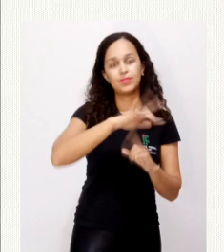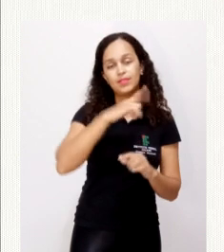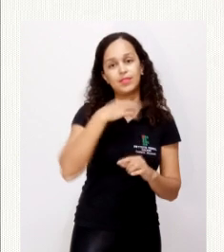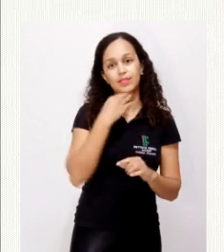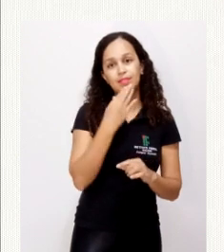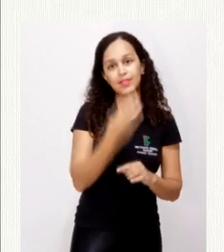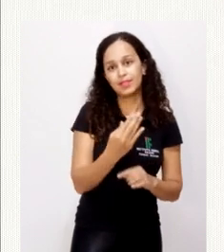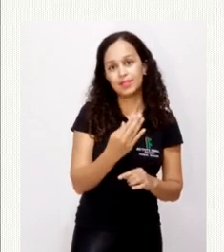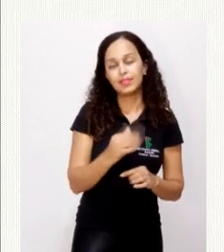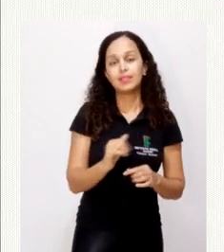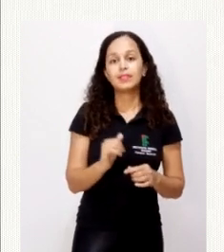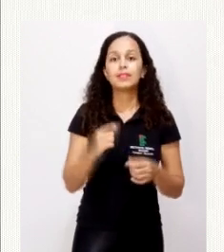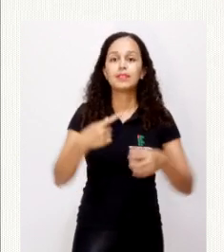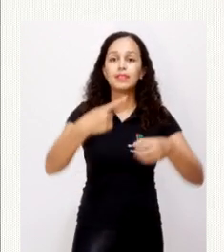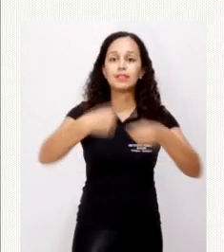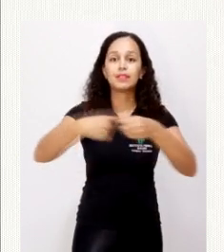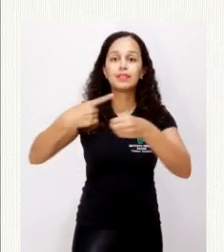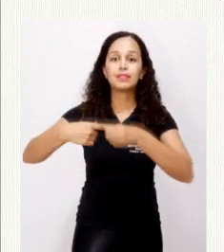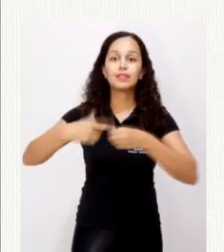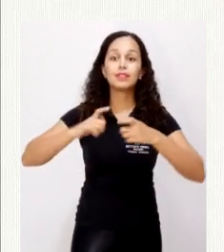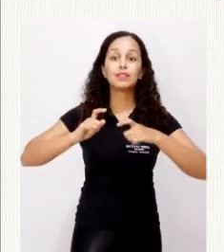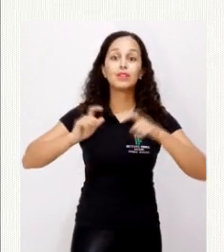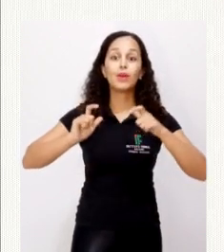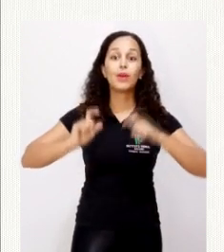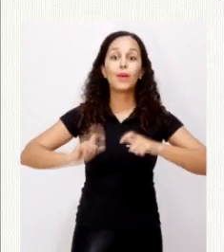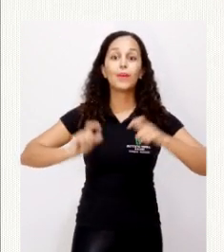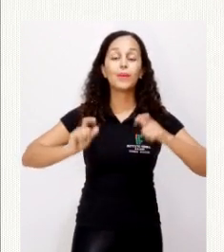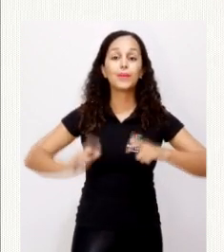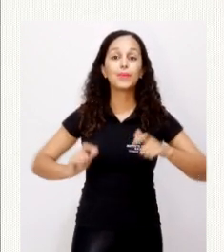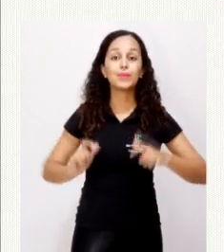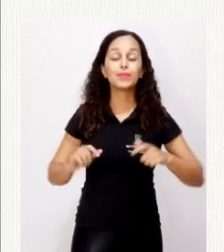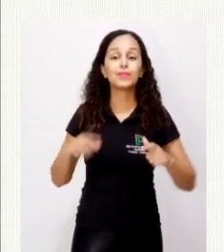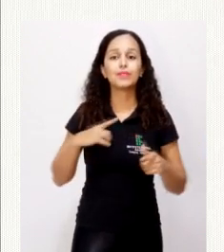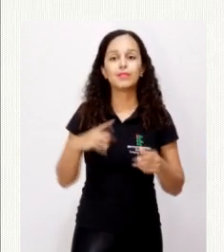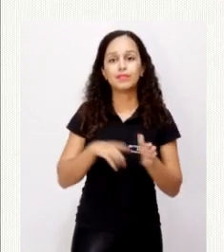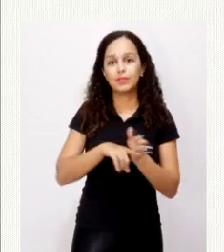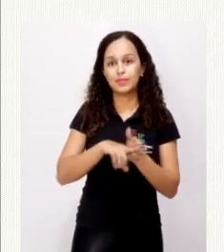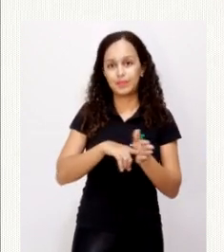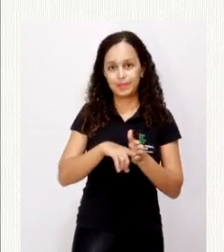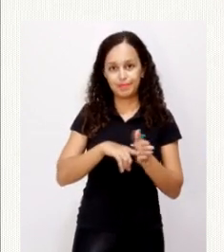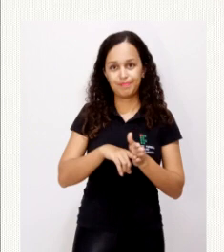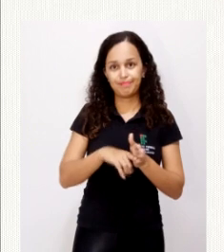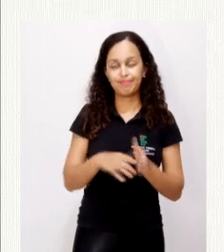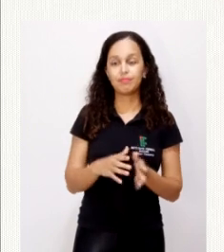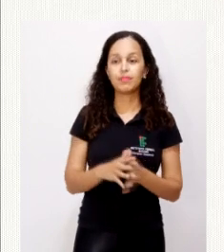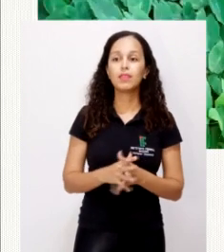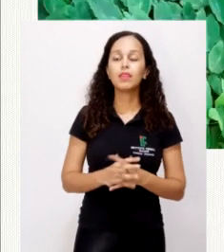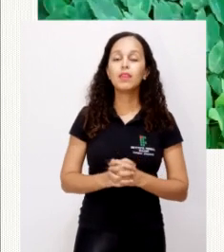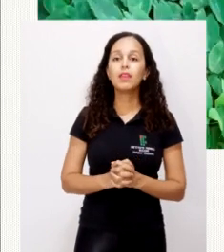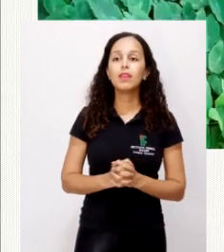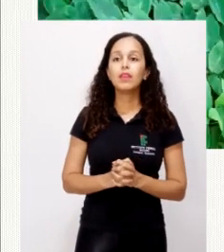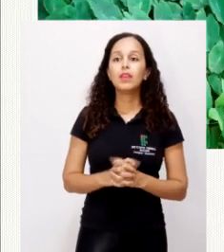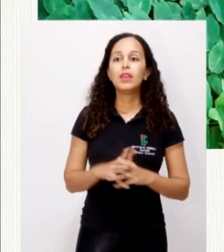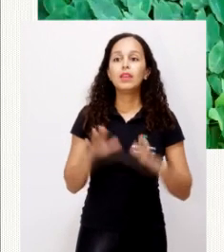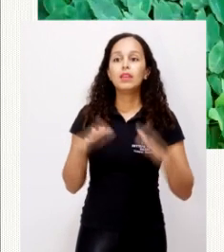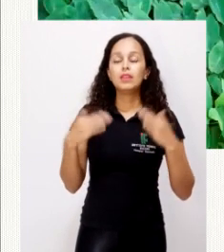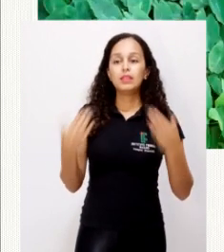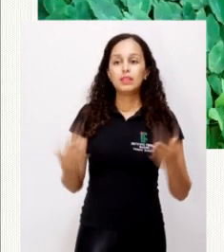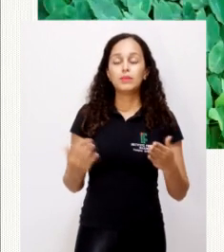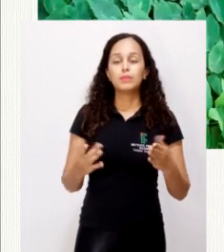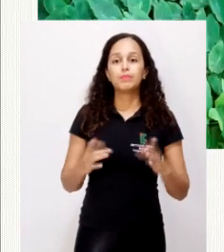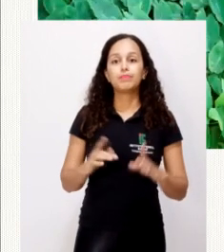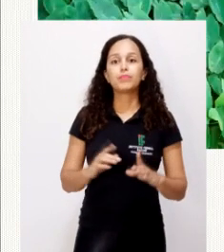nas feiras livres dessas comunidades, dessas cidades, onde a Rede Punk fez essa pesquisa exploratória.